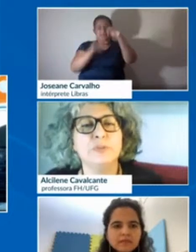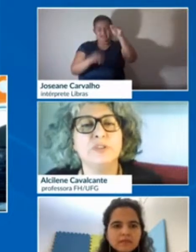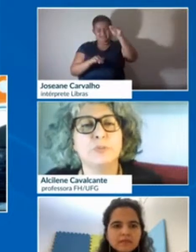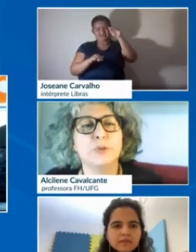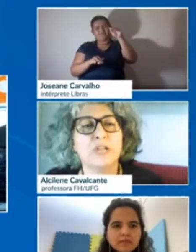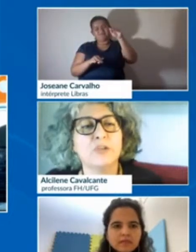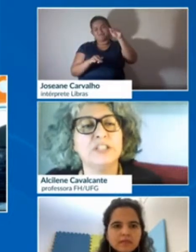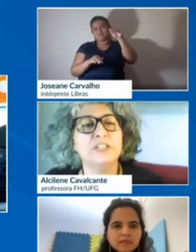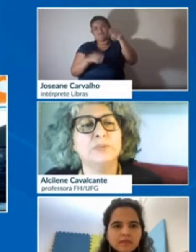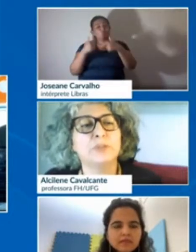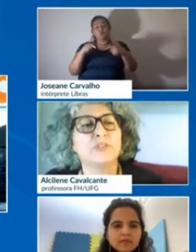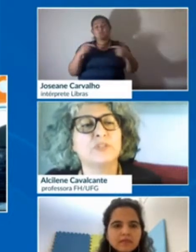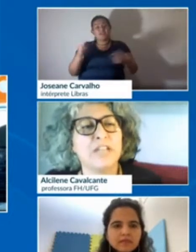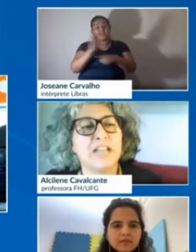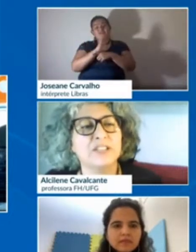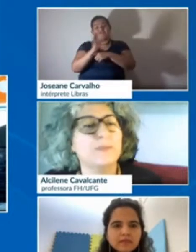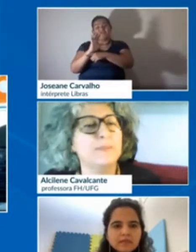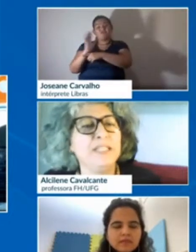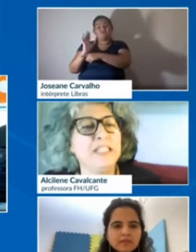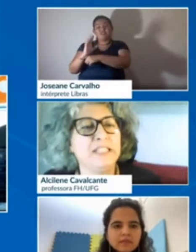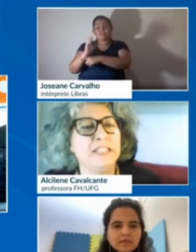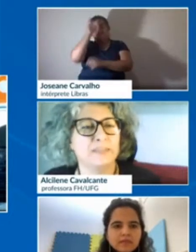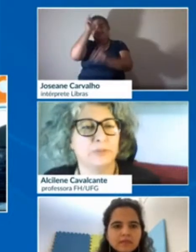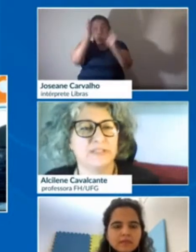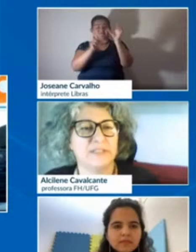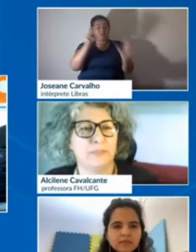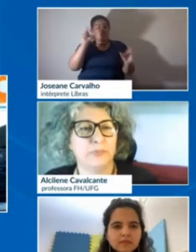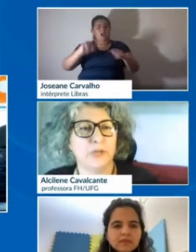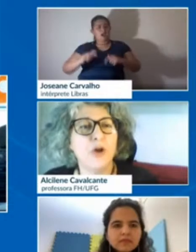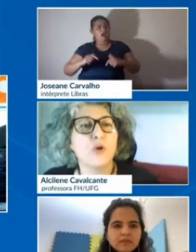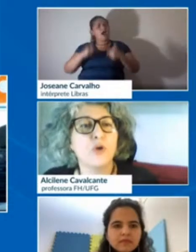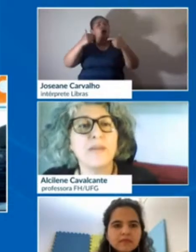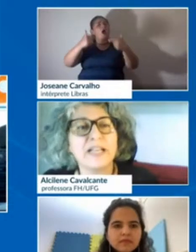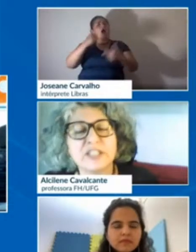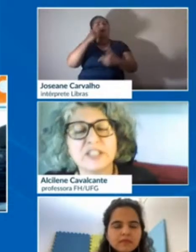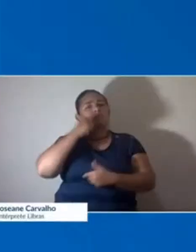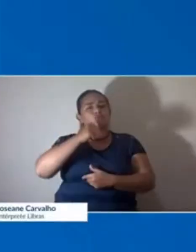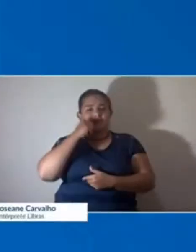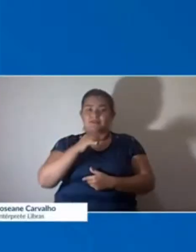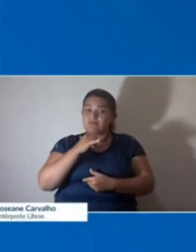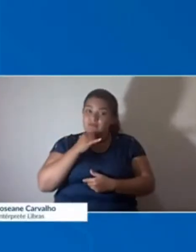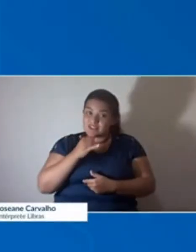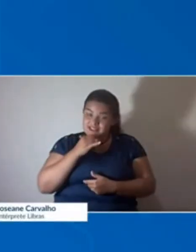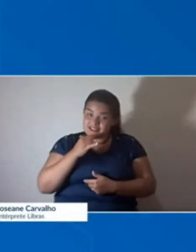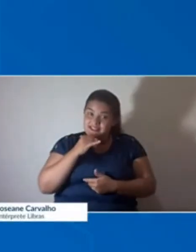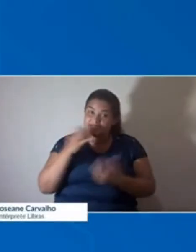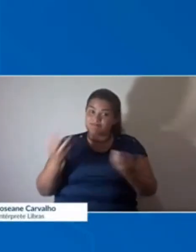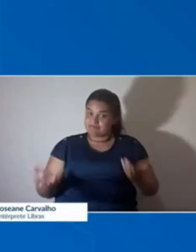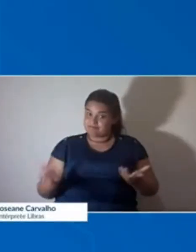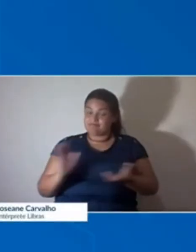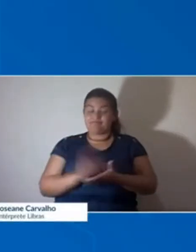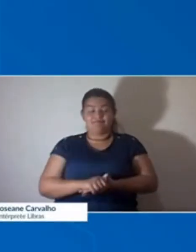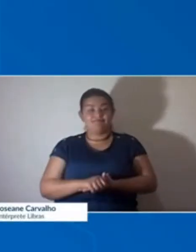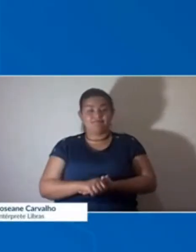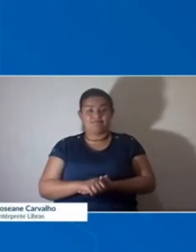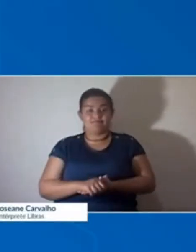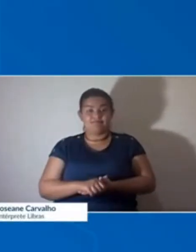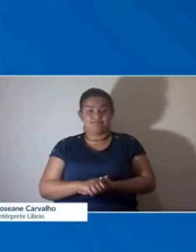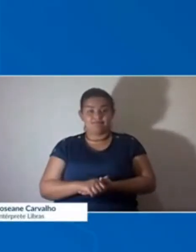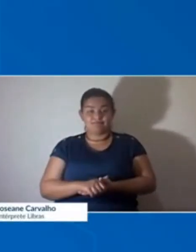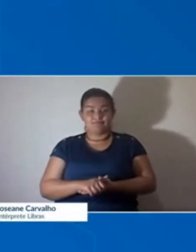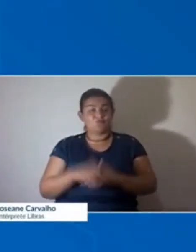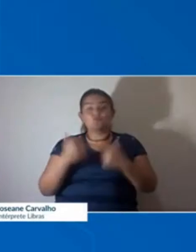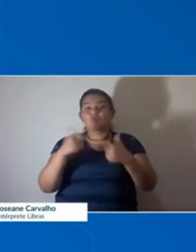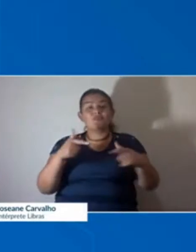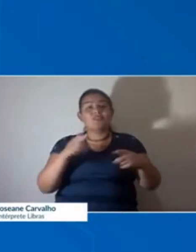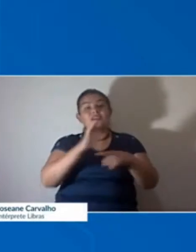seus filmes o protagonismo de personagens femininas, por exemplo. Como é que a gente verifica isso? Não assegurando em seus filmes